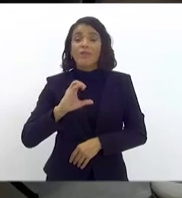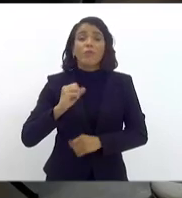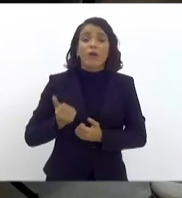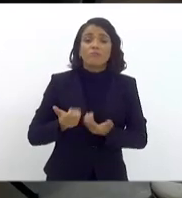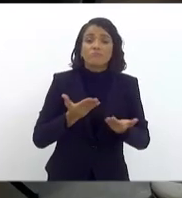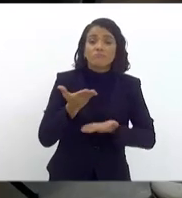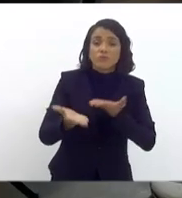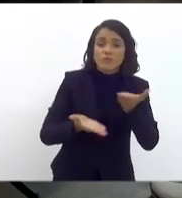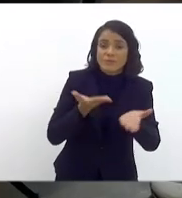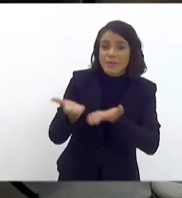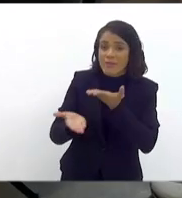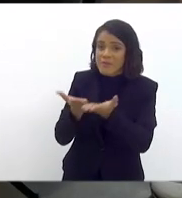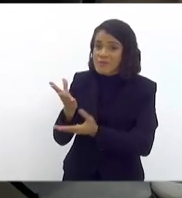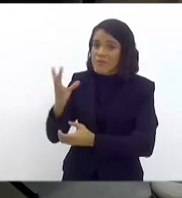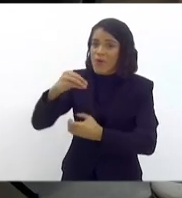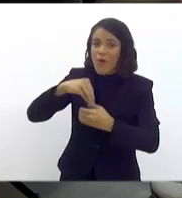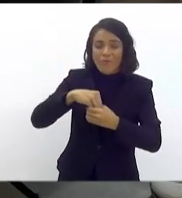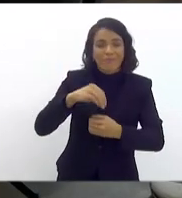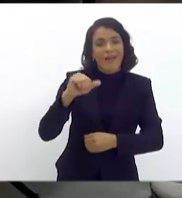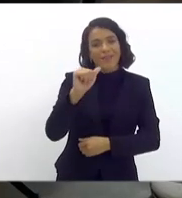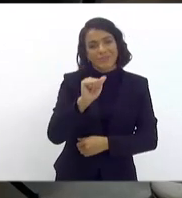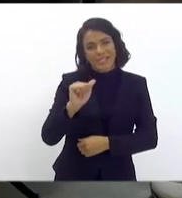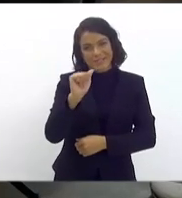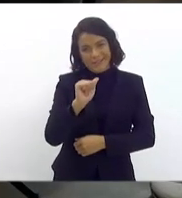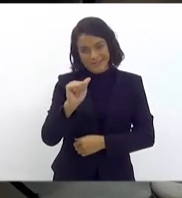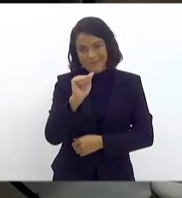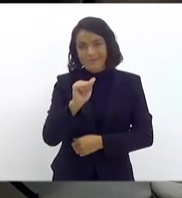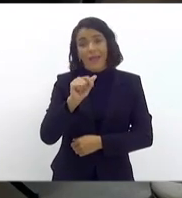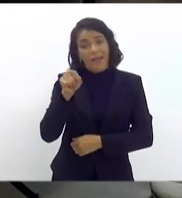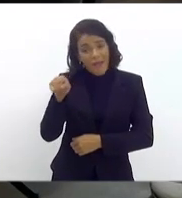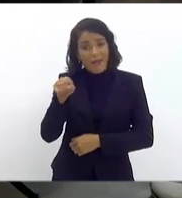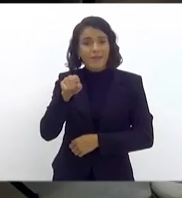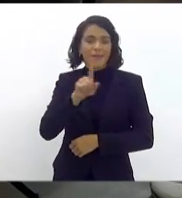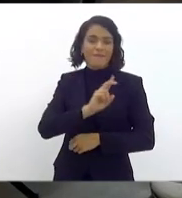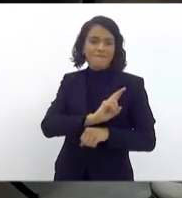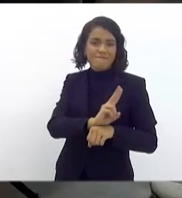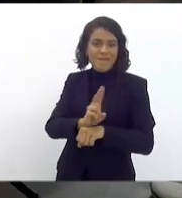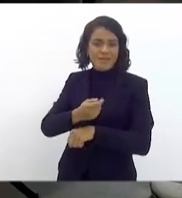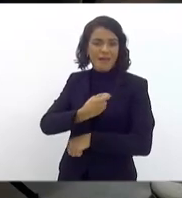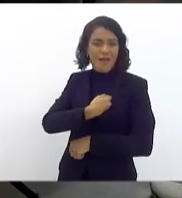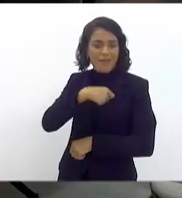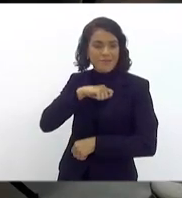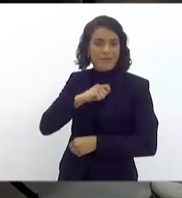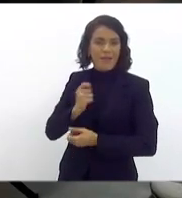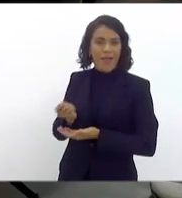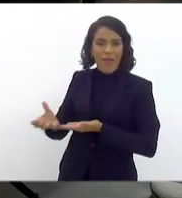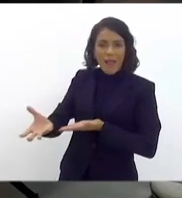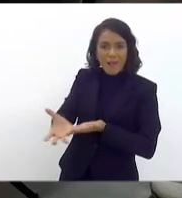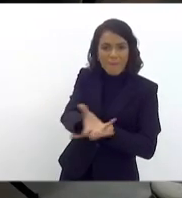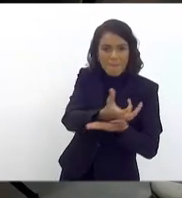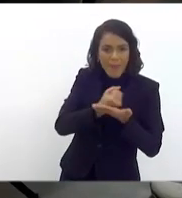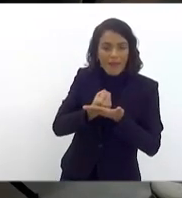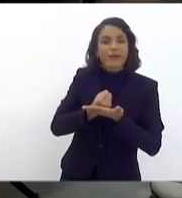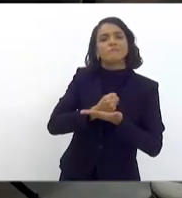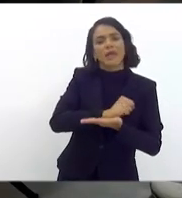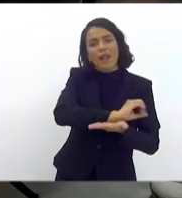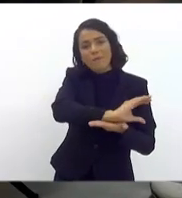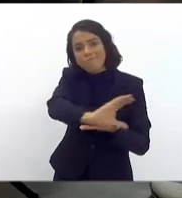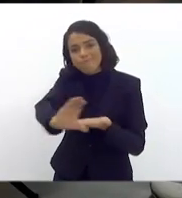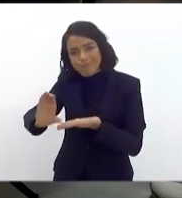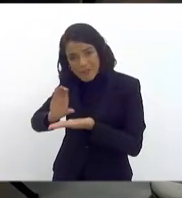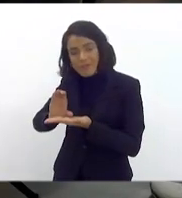um serviço para as associações, uma vez que é ele quem fiscaliza, arrecada, repassa. Esse